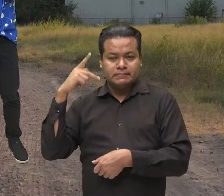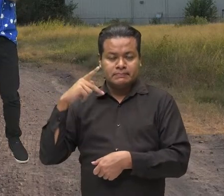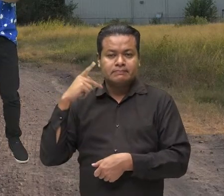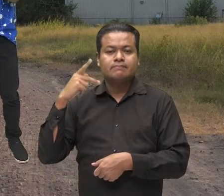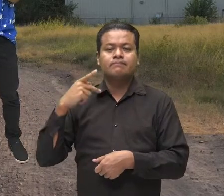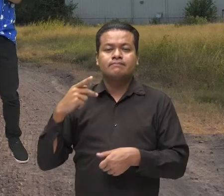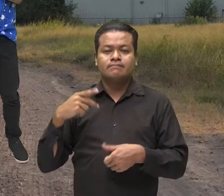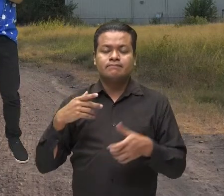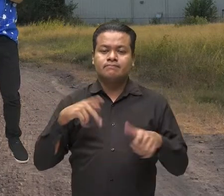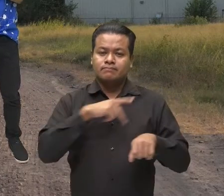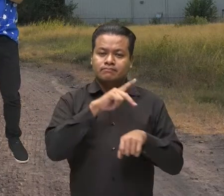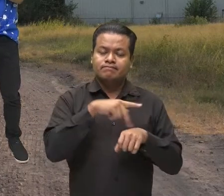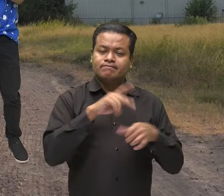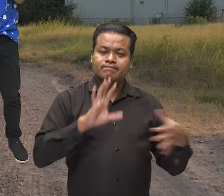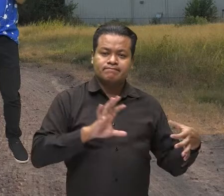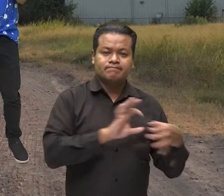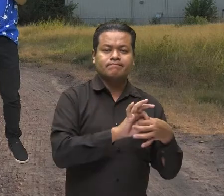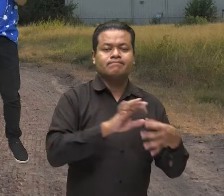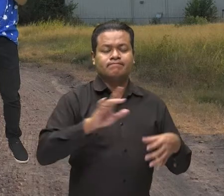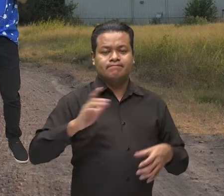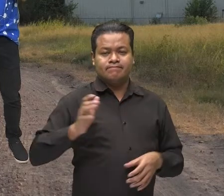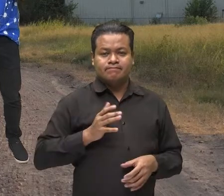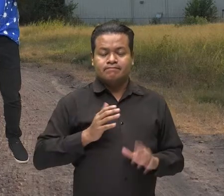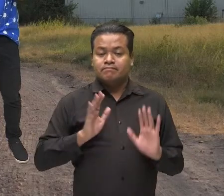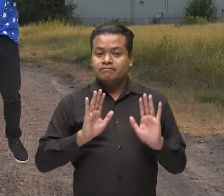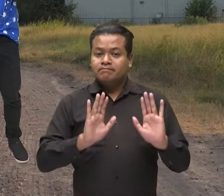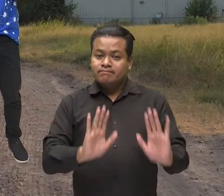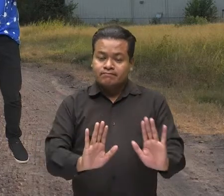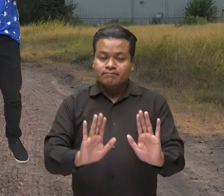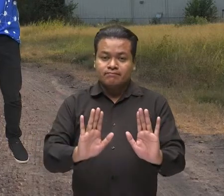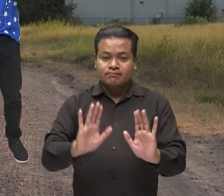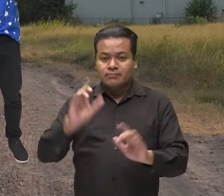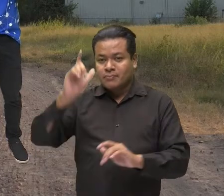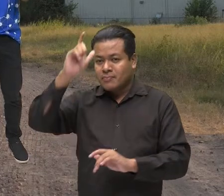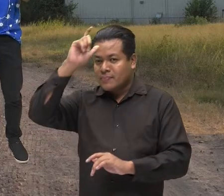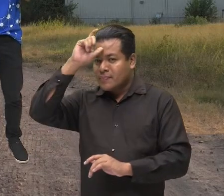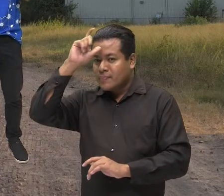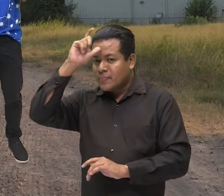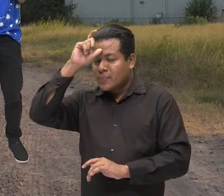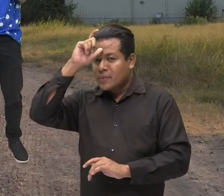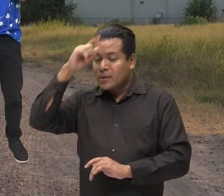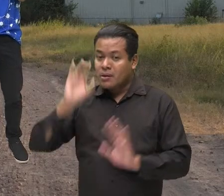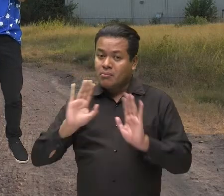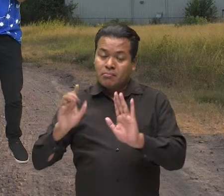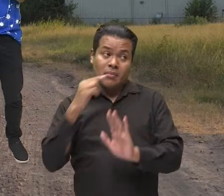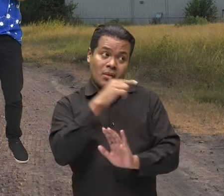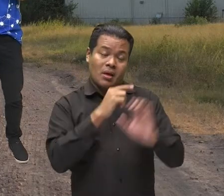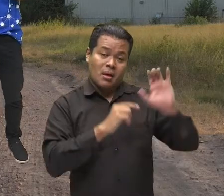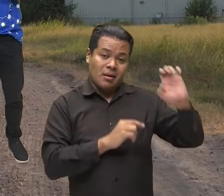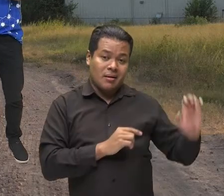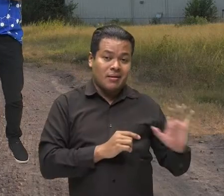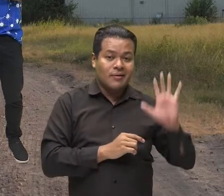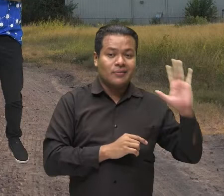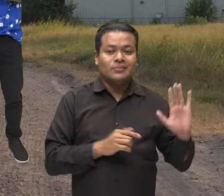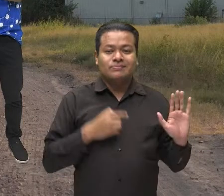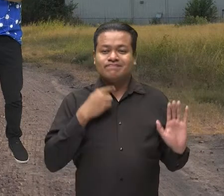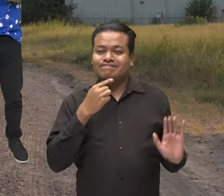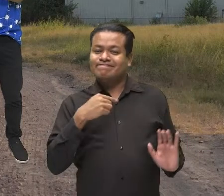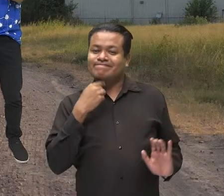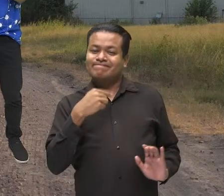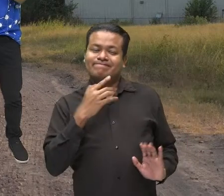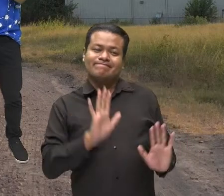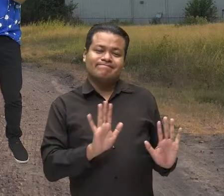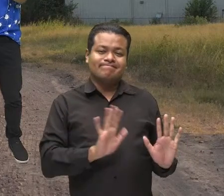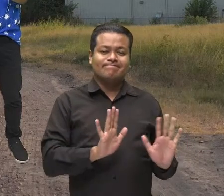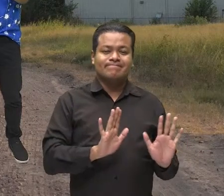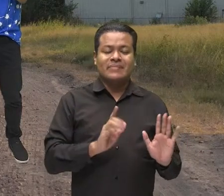Europa, com os países ricos ali da Europa, mas a Turquia, a União Europeia em geral não quer muito, né? A Turquia